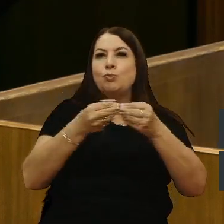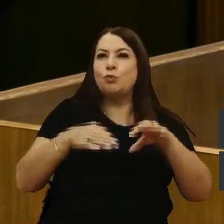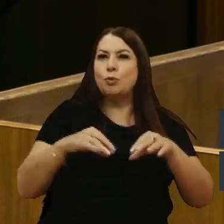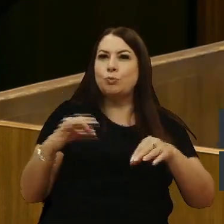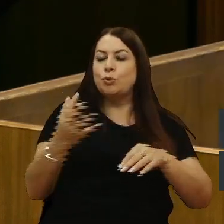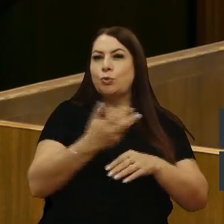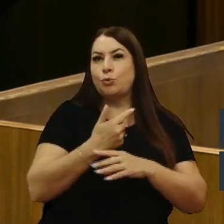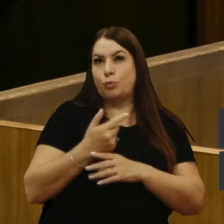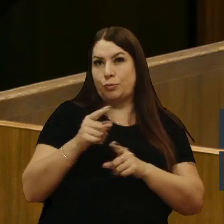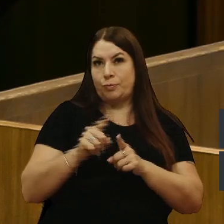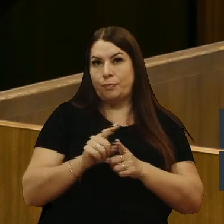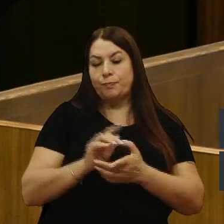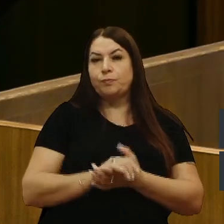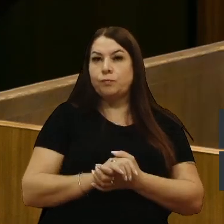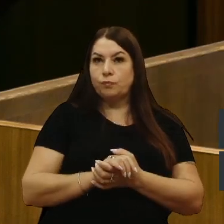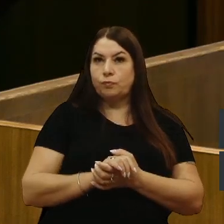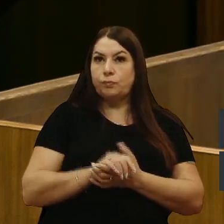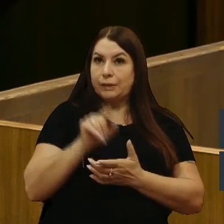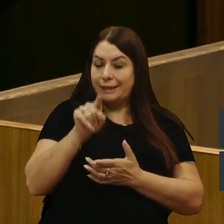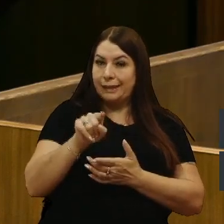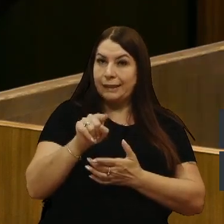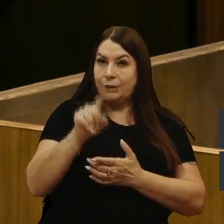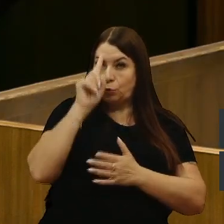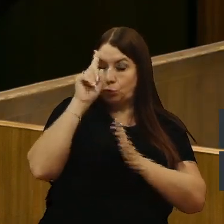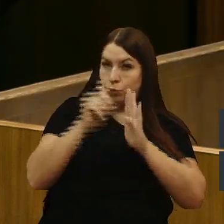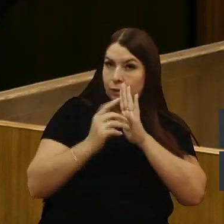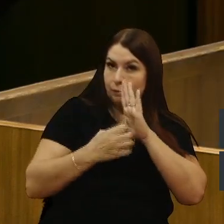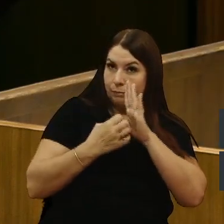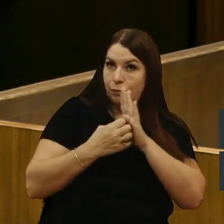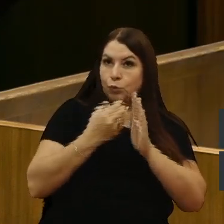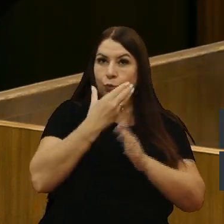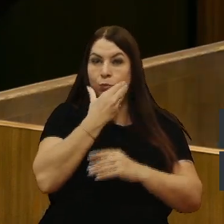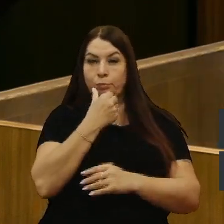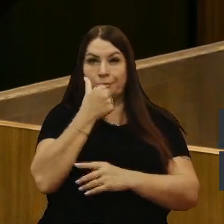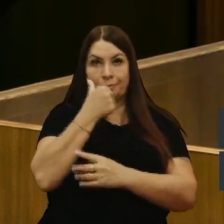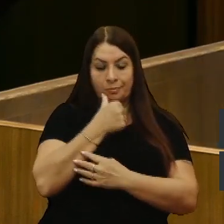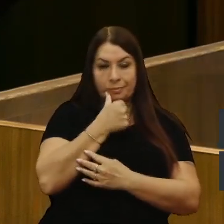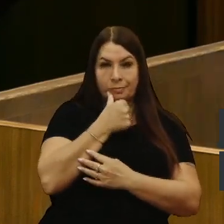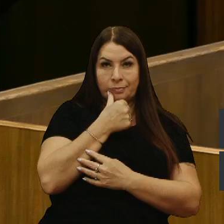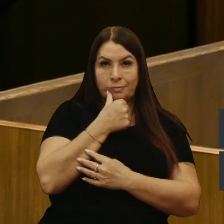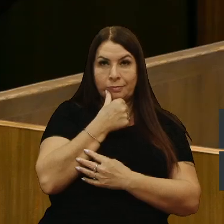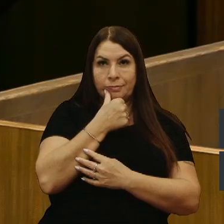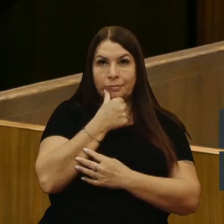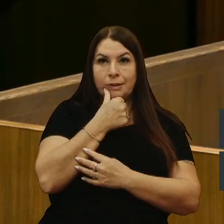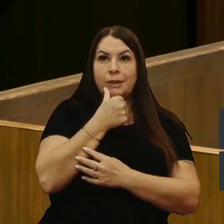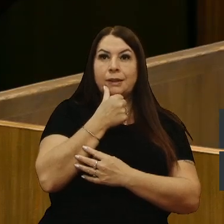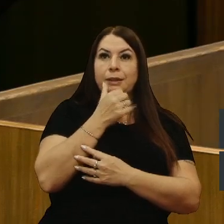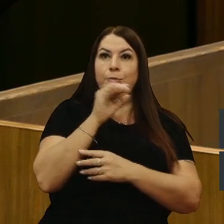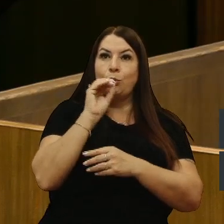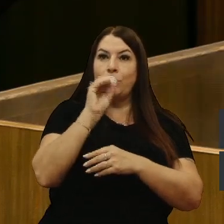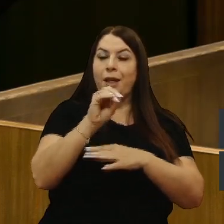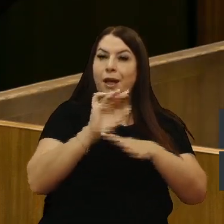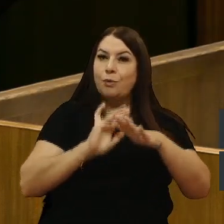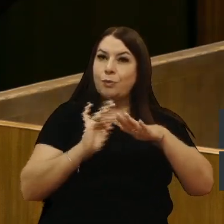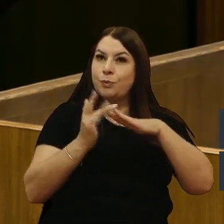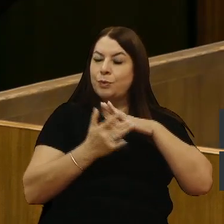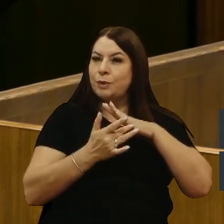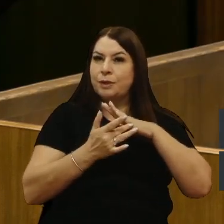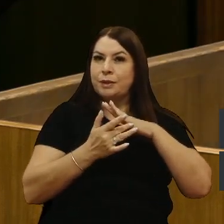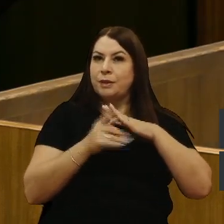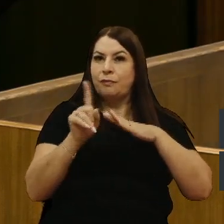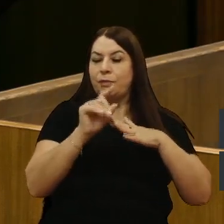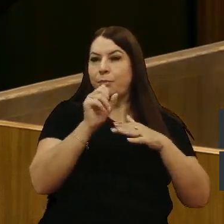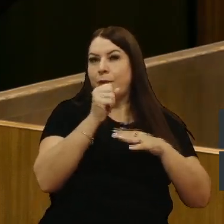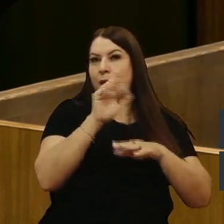todos. Inclusive, se esses empresários ou empresárias que colocaram nas redes sociais que não vão mais